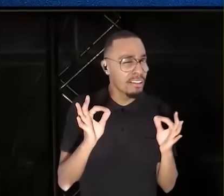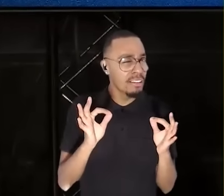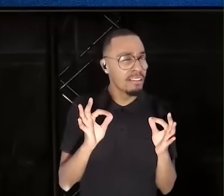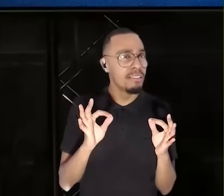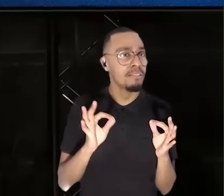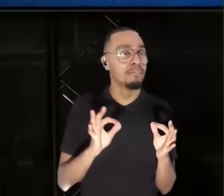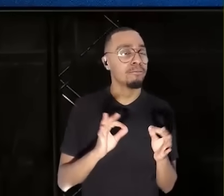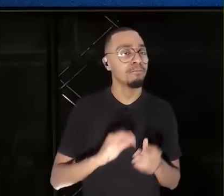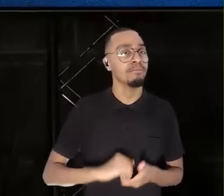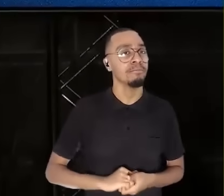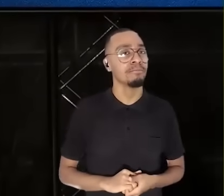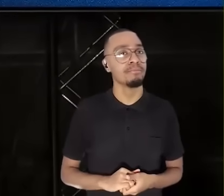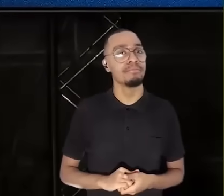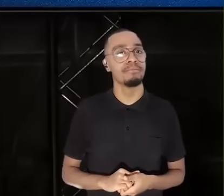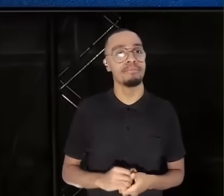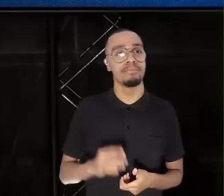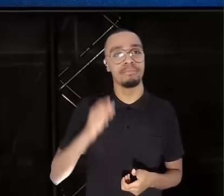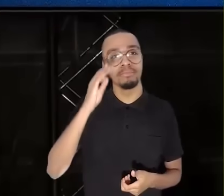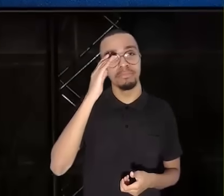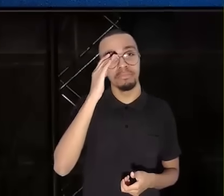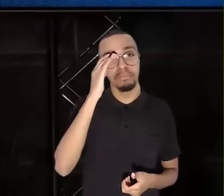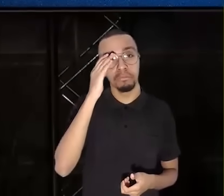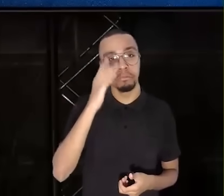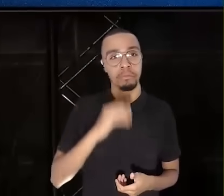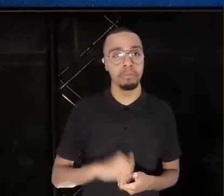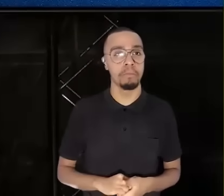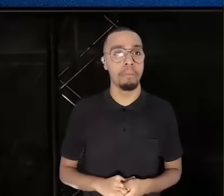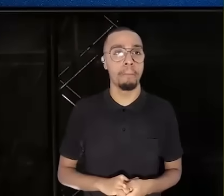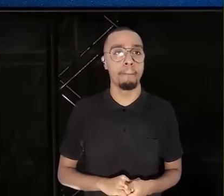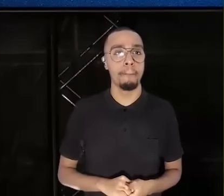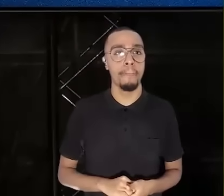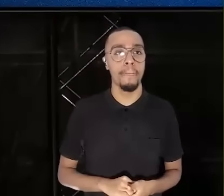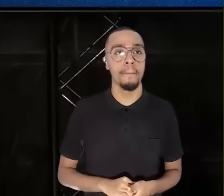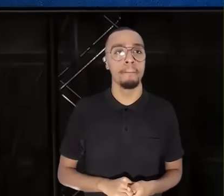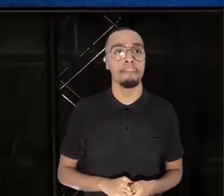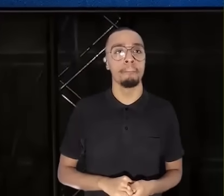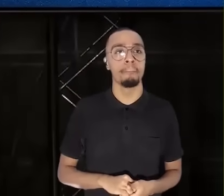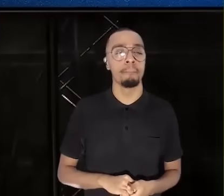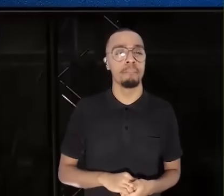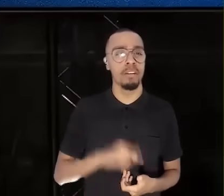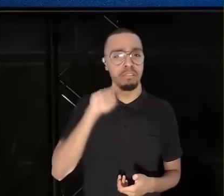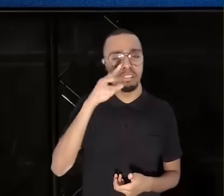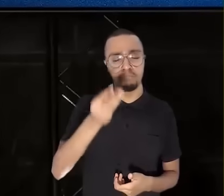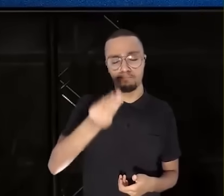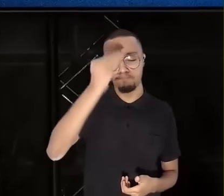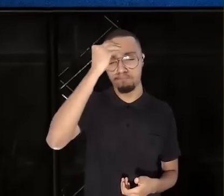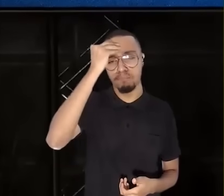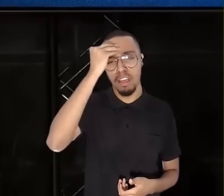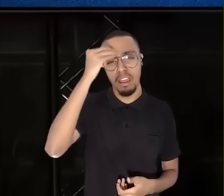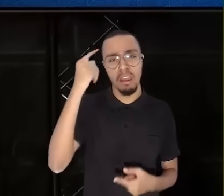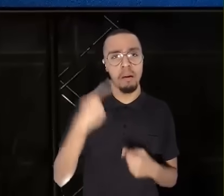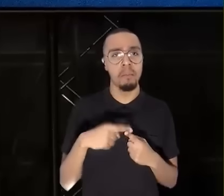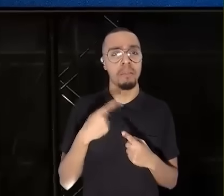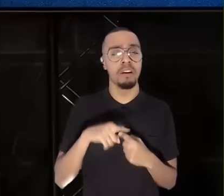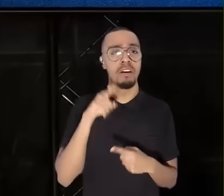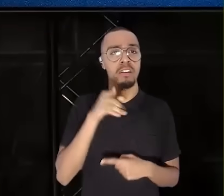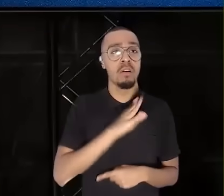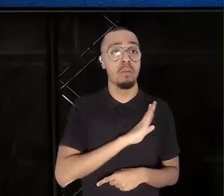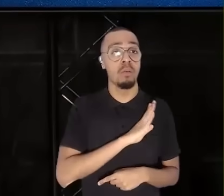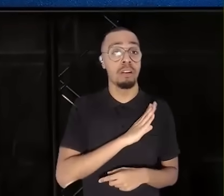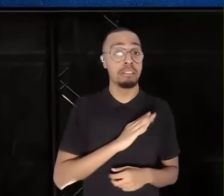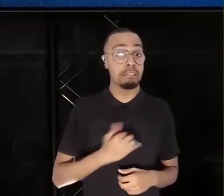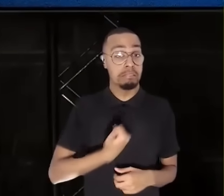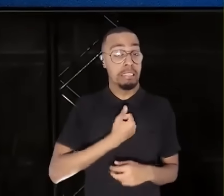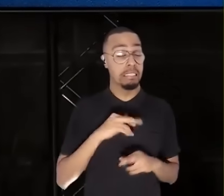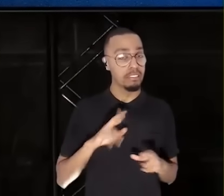sua força, e já vou desenrolar o rolo aqui para você entender o que você tem que fazer, mas eu quero que você guarde isso, porque o seu coração vai dizer